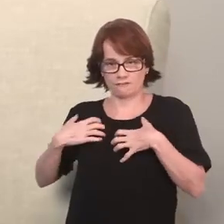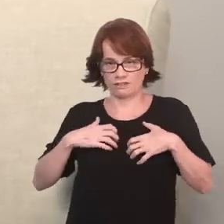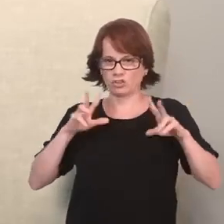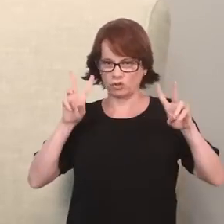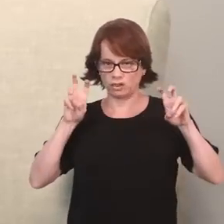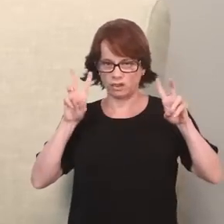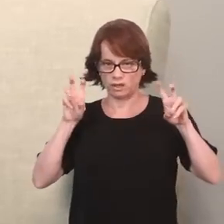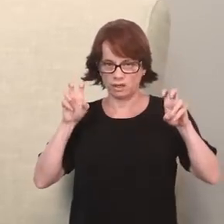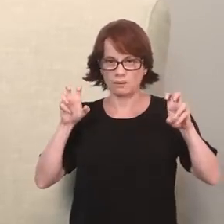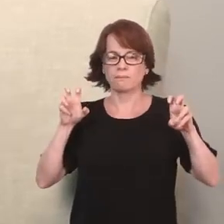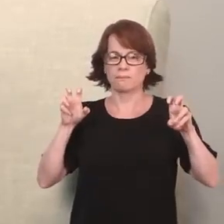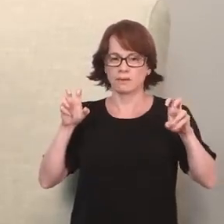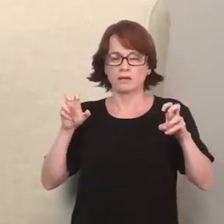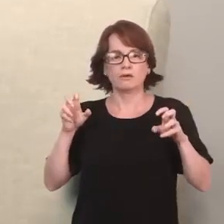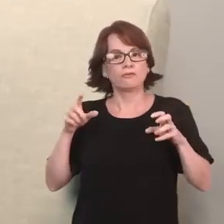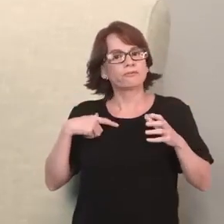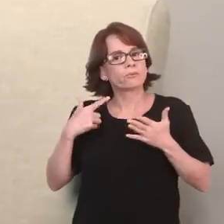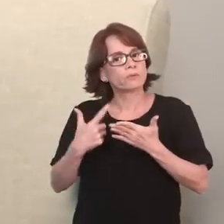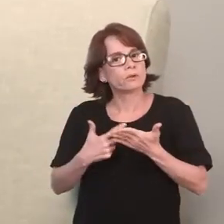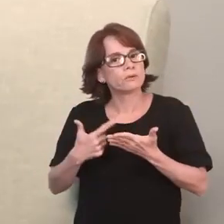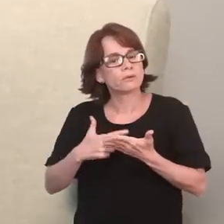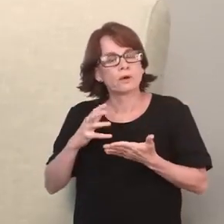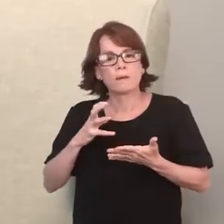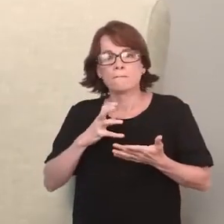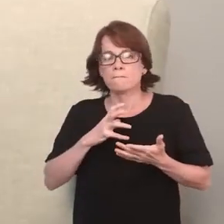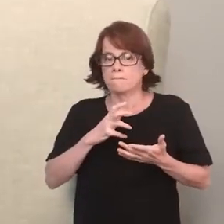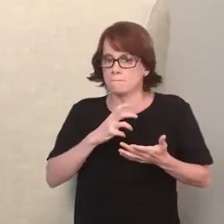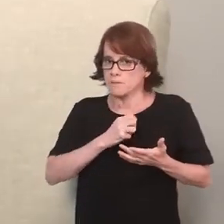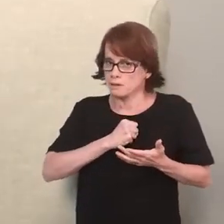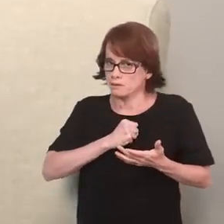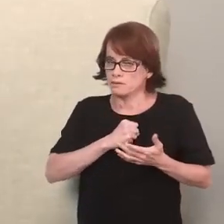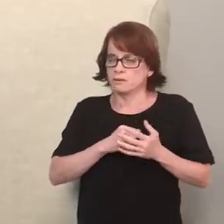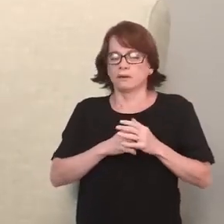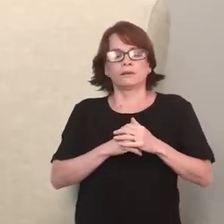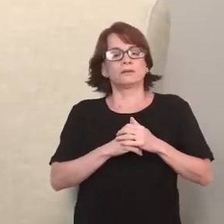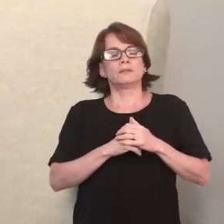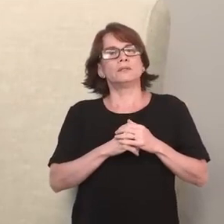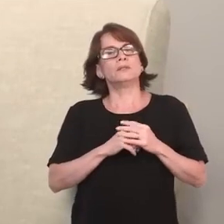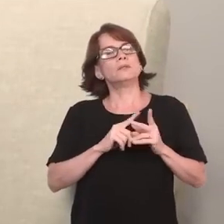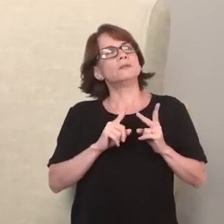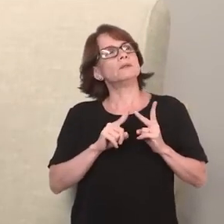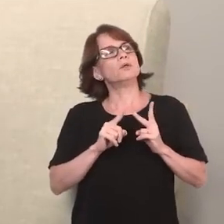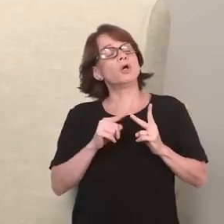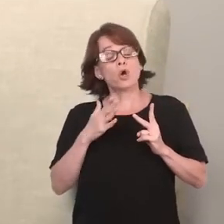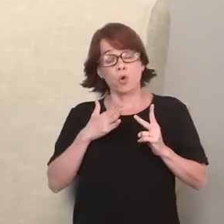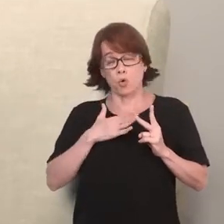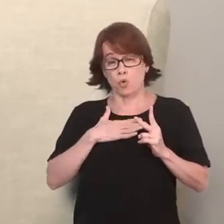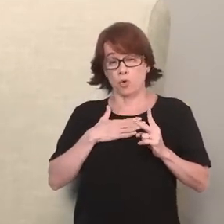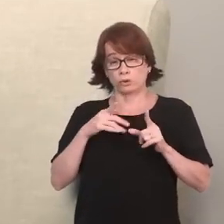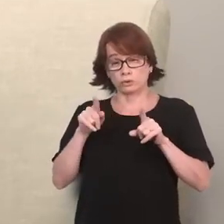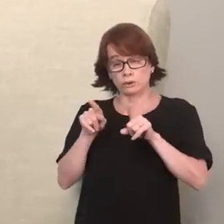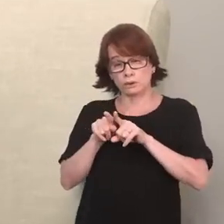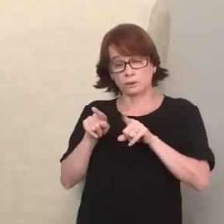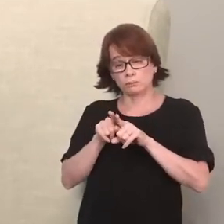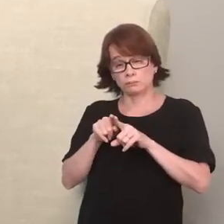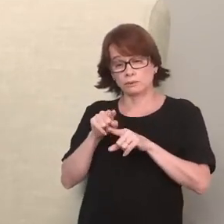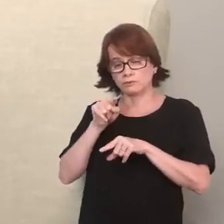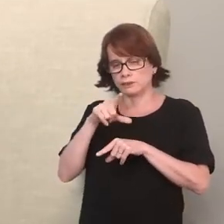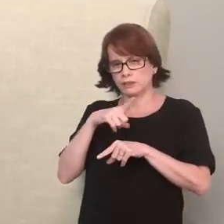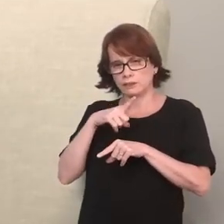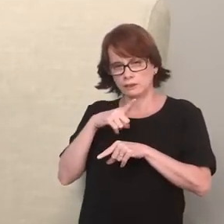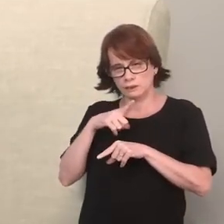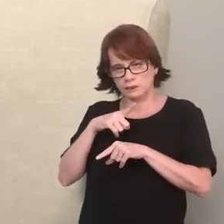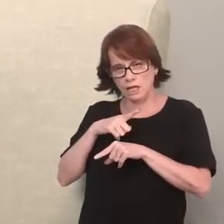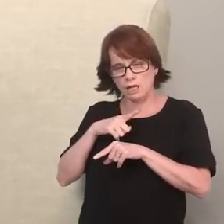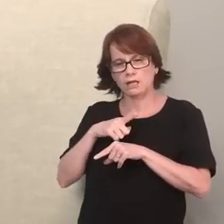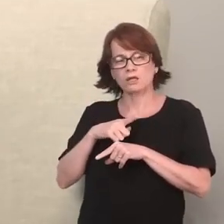gosto muito mesmo, sabe, foi um livro que eu amei ter lido, Jardim das Aflições. Eu gosto também, você